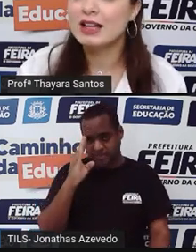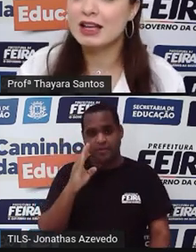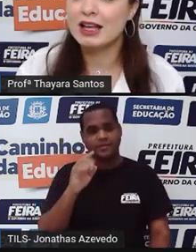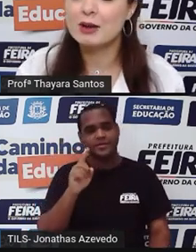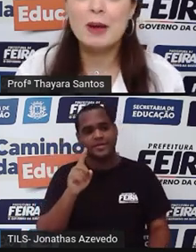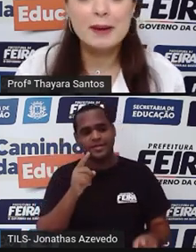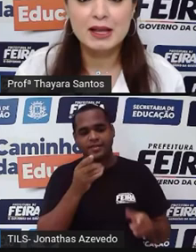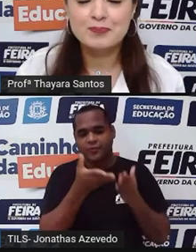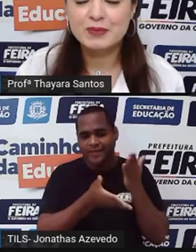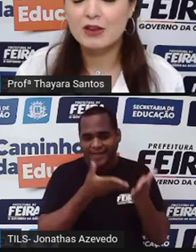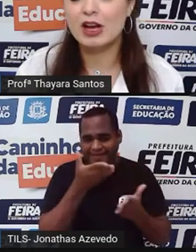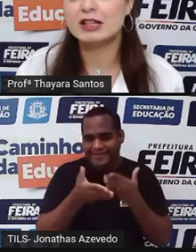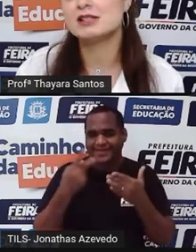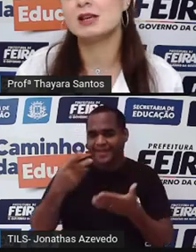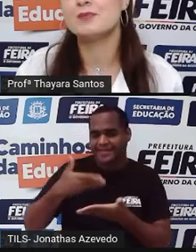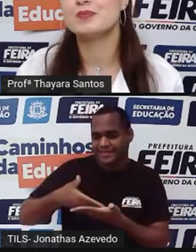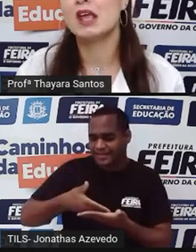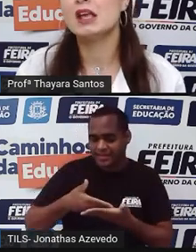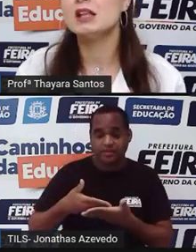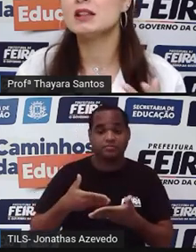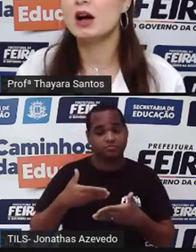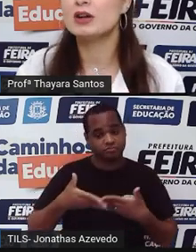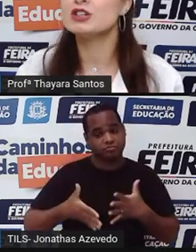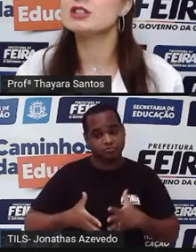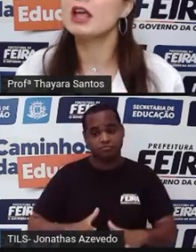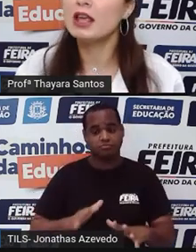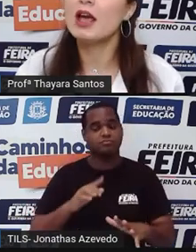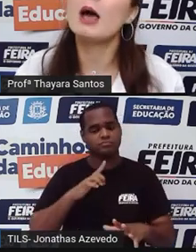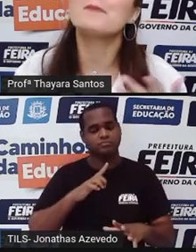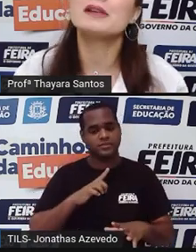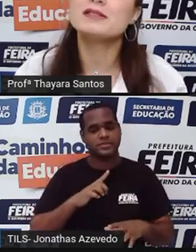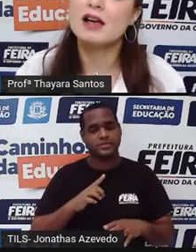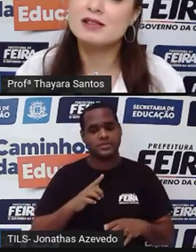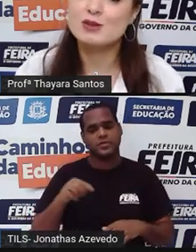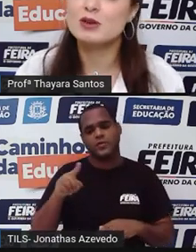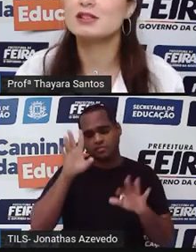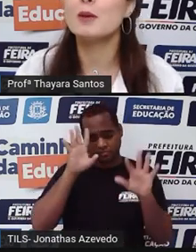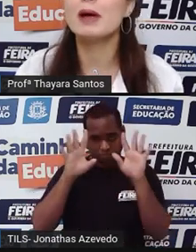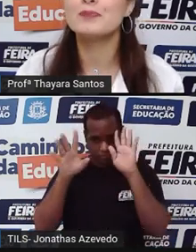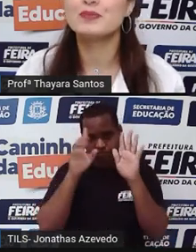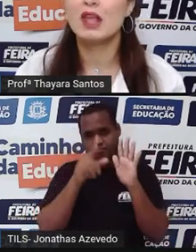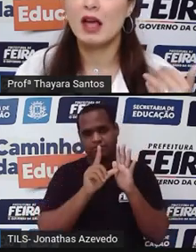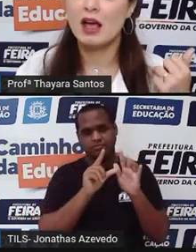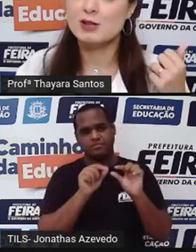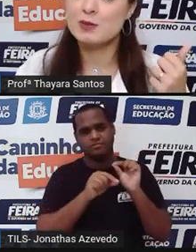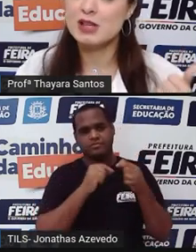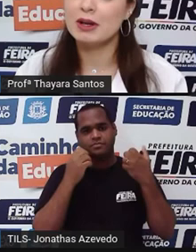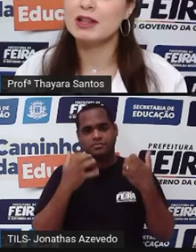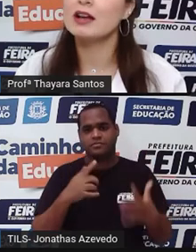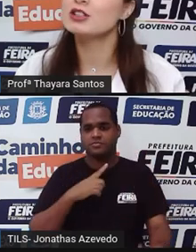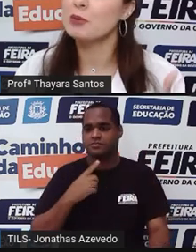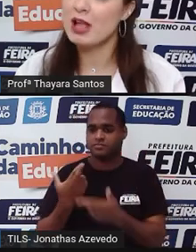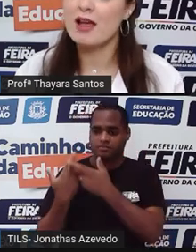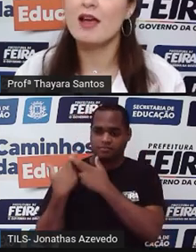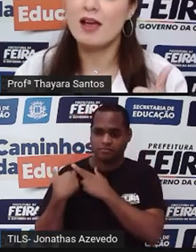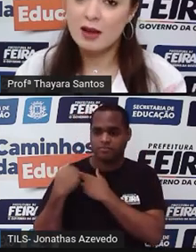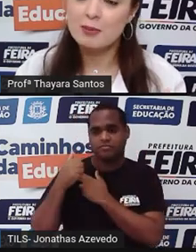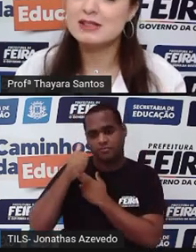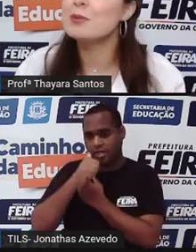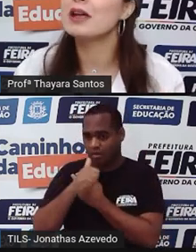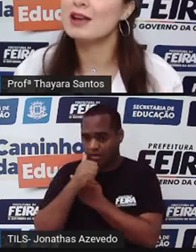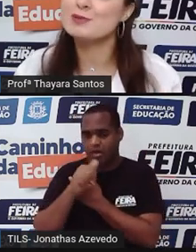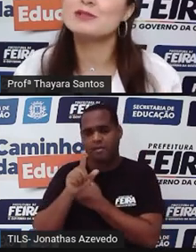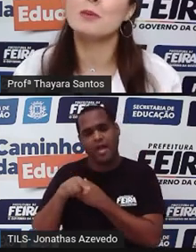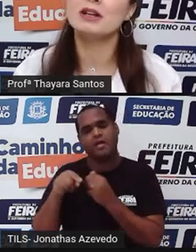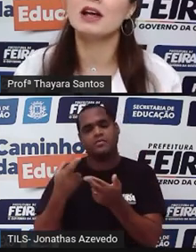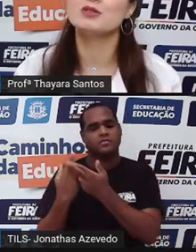cuidar daquele bebê que vai nascer Então a gente tem que repensar essas coisas também é responsabilidade da mulher